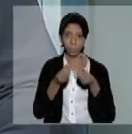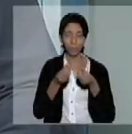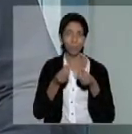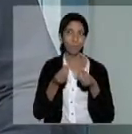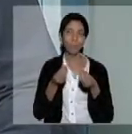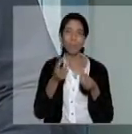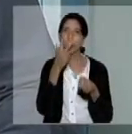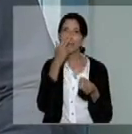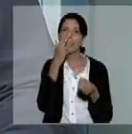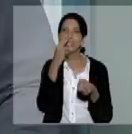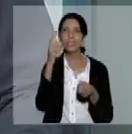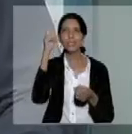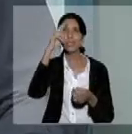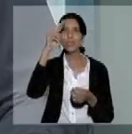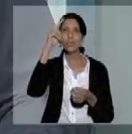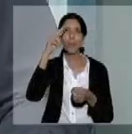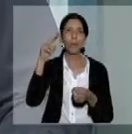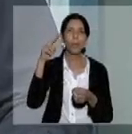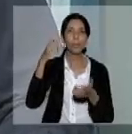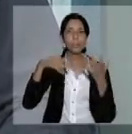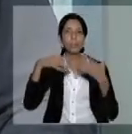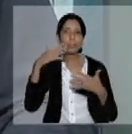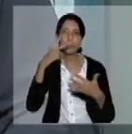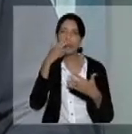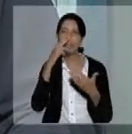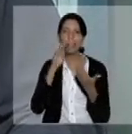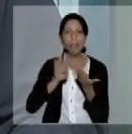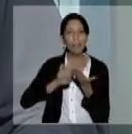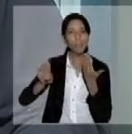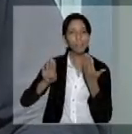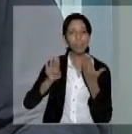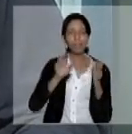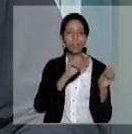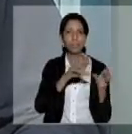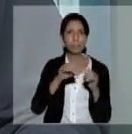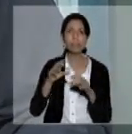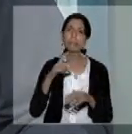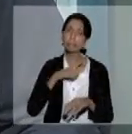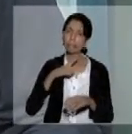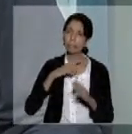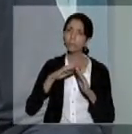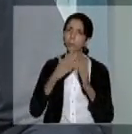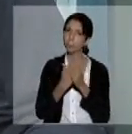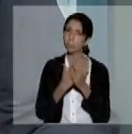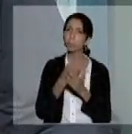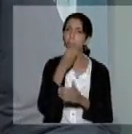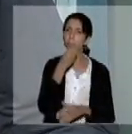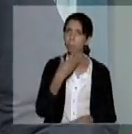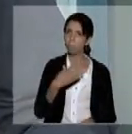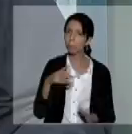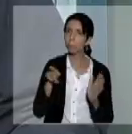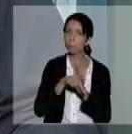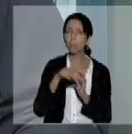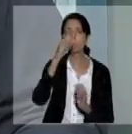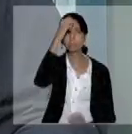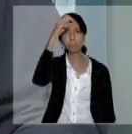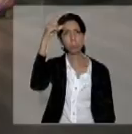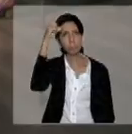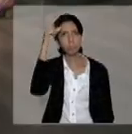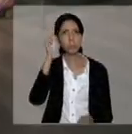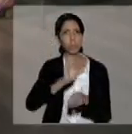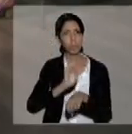que ficou historicamente afastada de políticas públicas para a educação. Tem boas escolas das redes municipais,